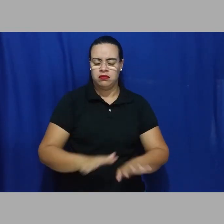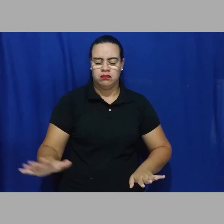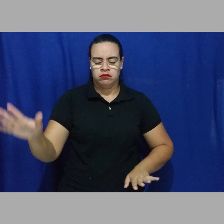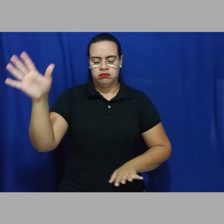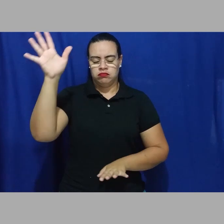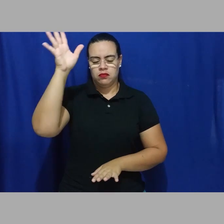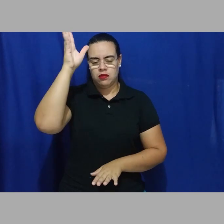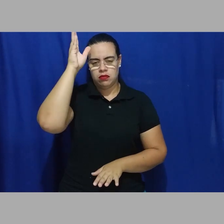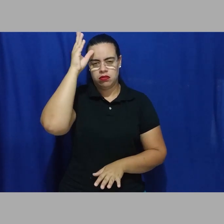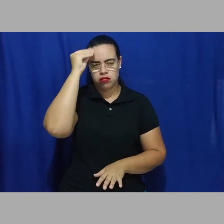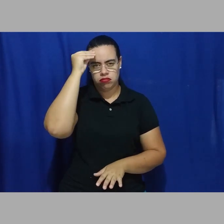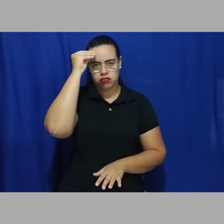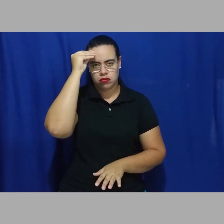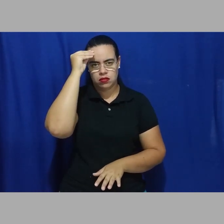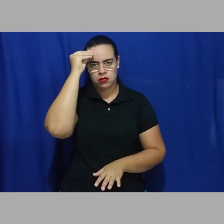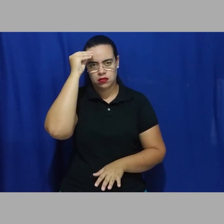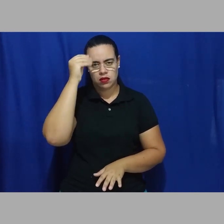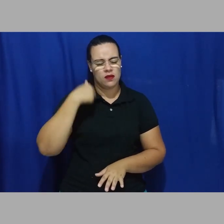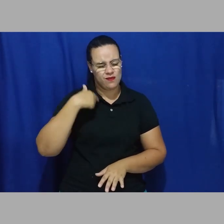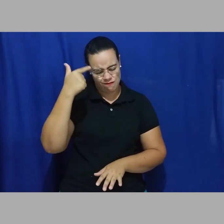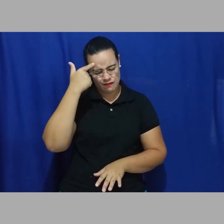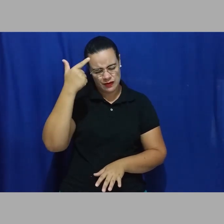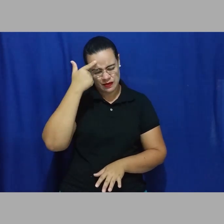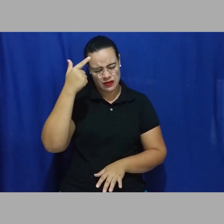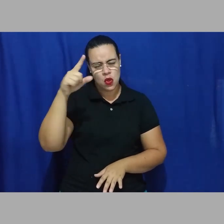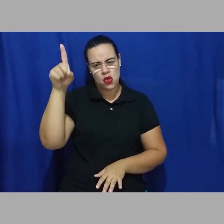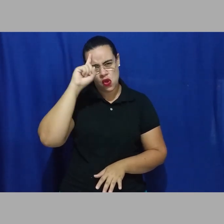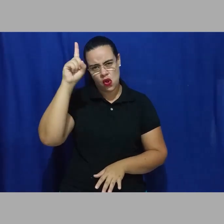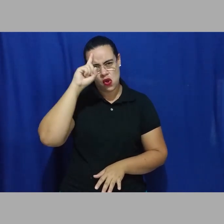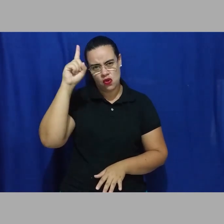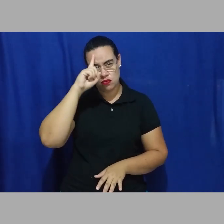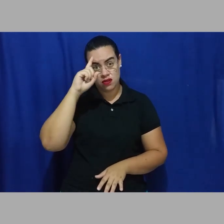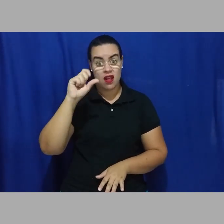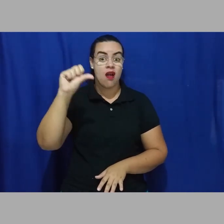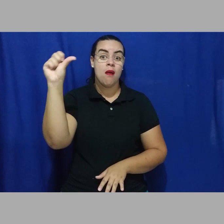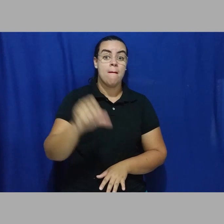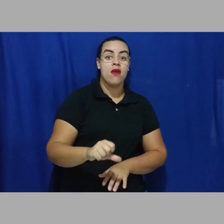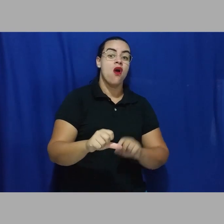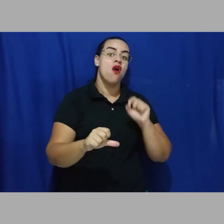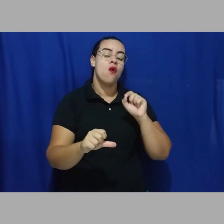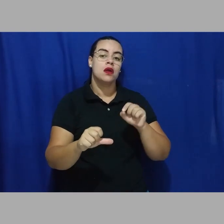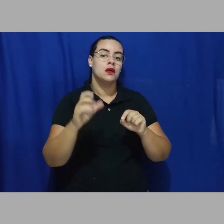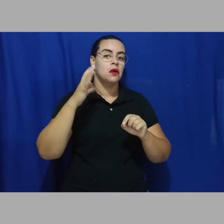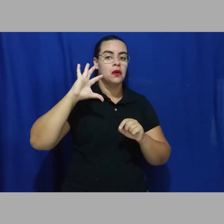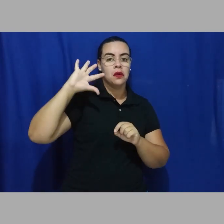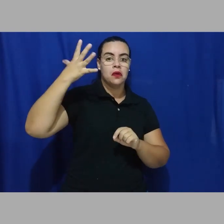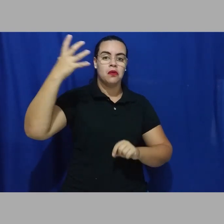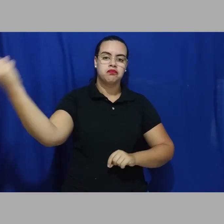Relaxa. Repito pra mim todos os dias, pior seria se tivesse se matado